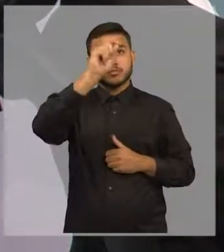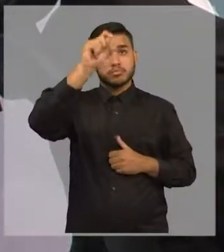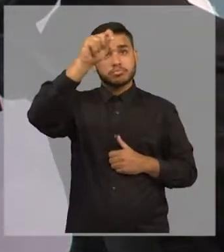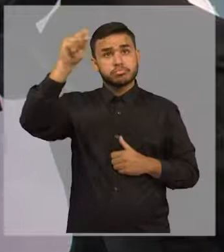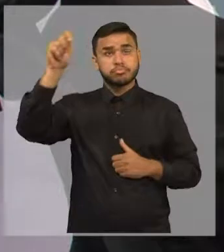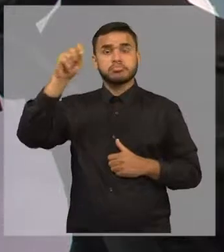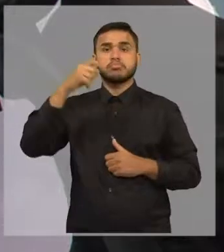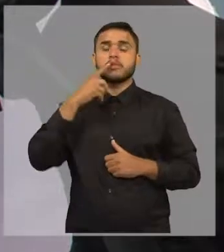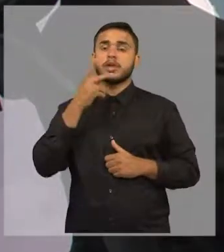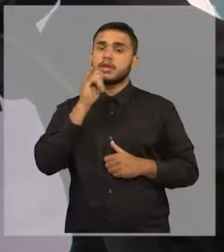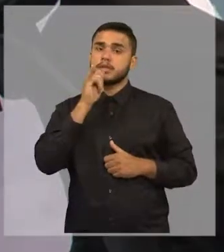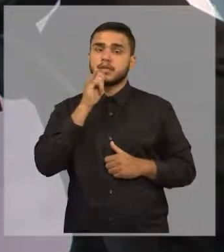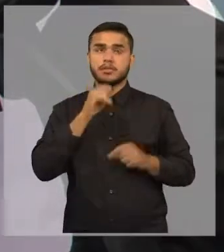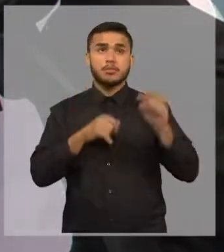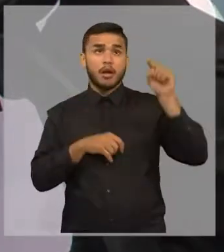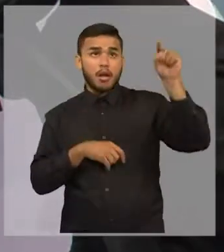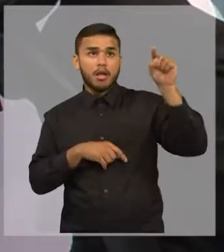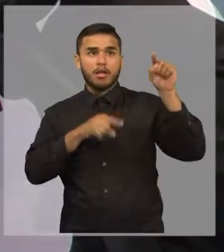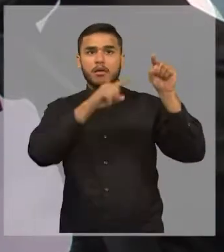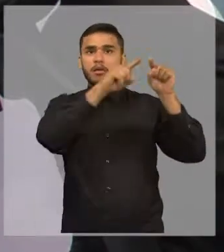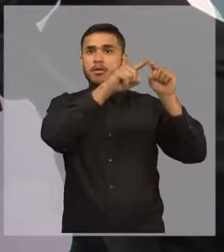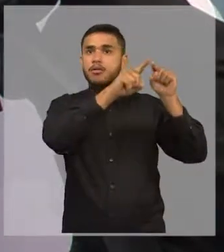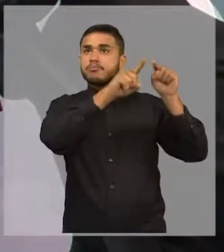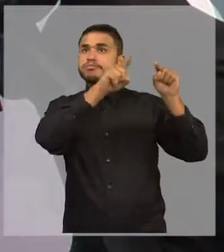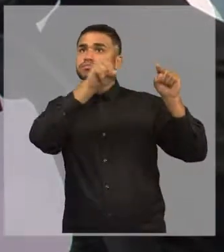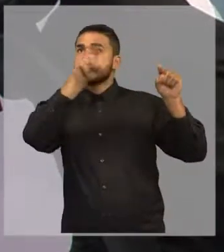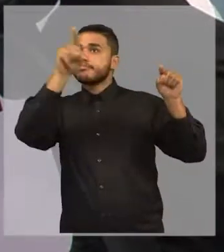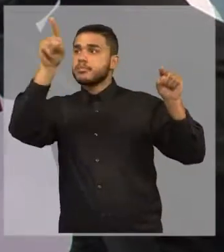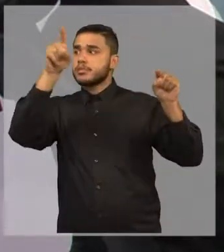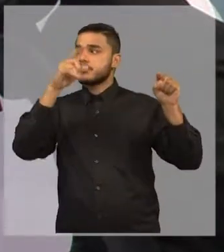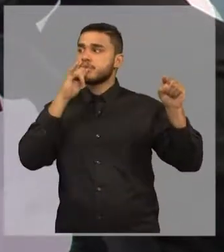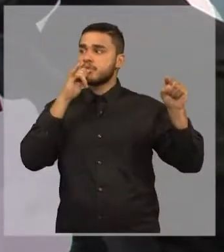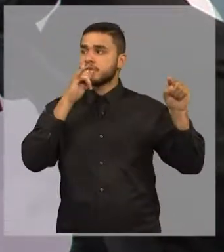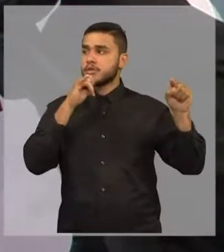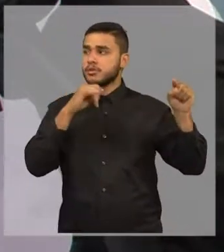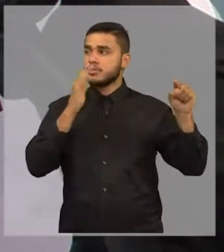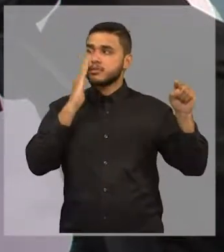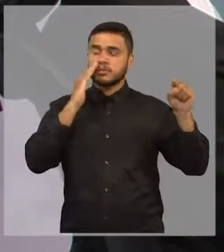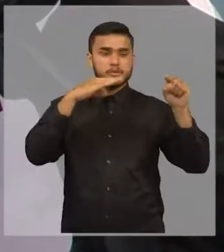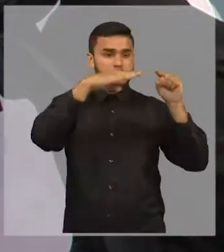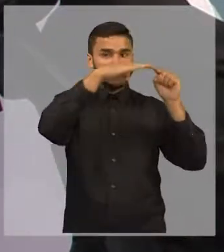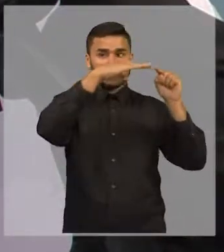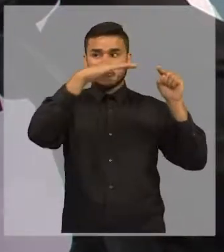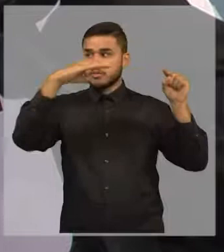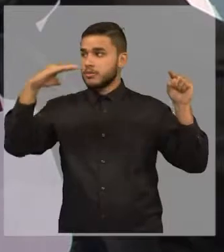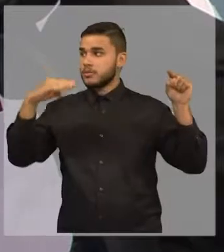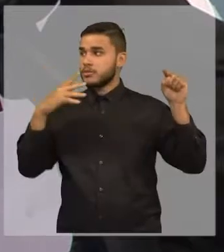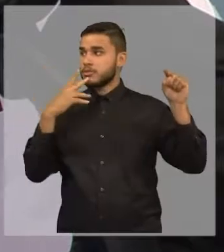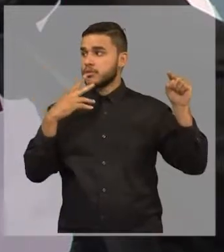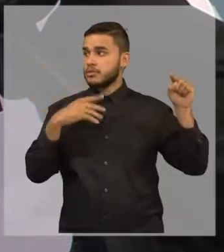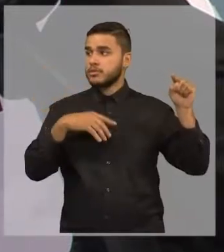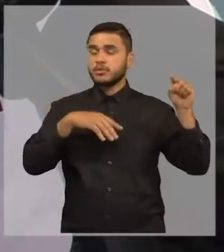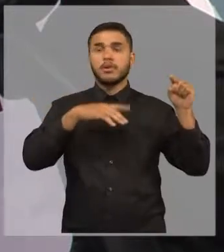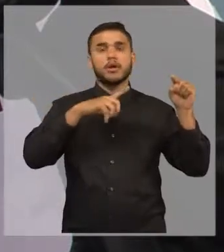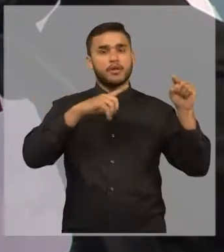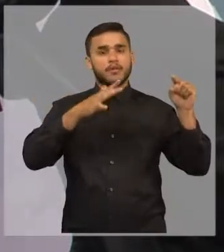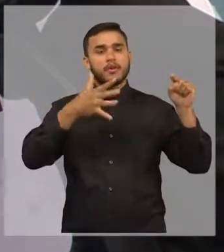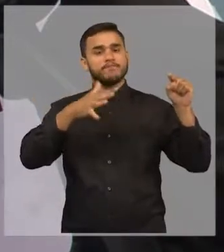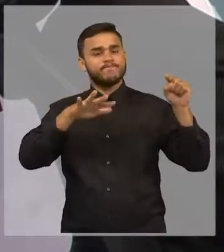aqui e vamos chegar aqui ao final da gestão. Arriscou, mas nós não vamos assim, nós vamos